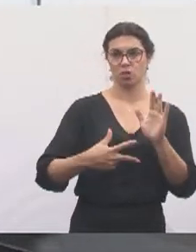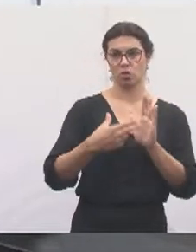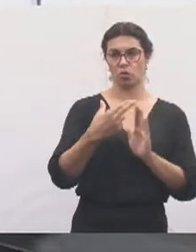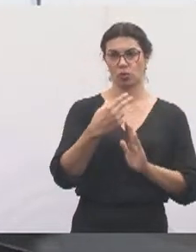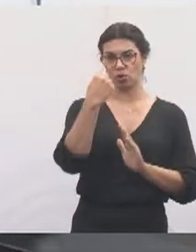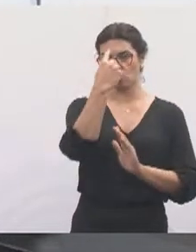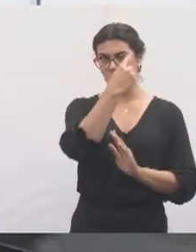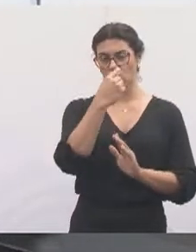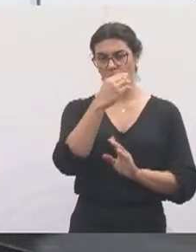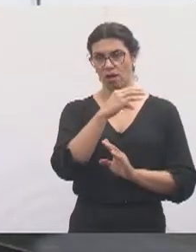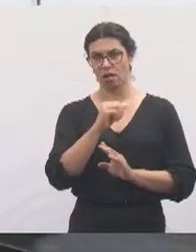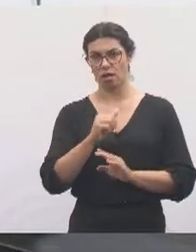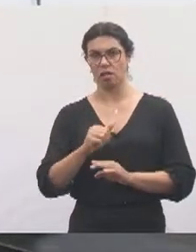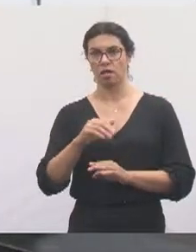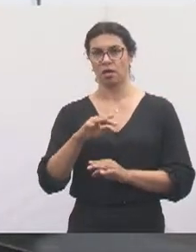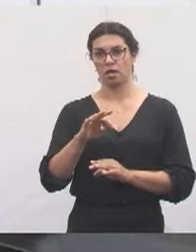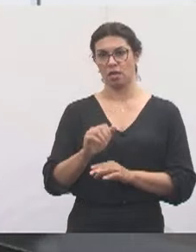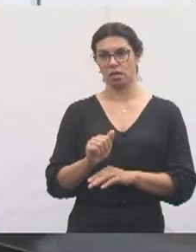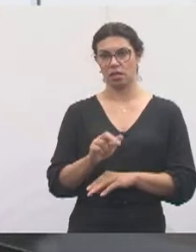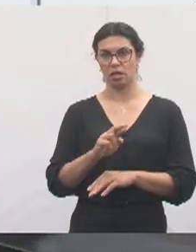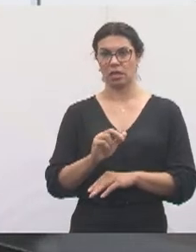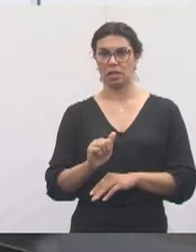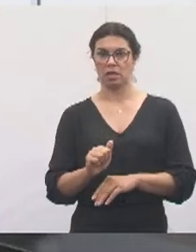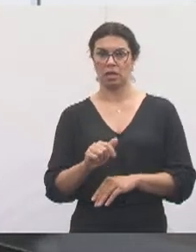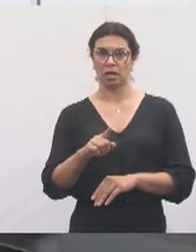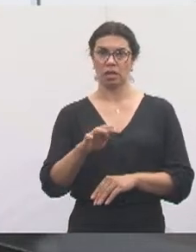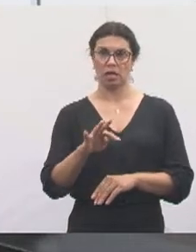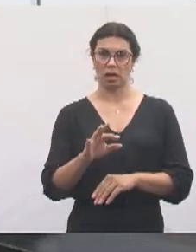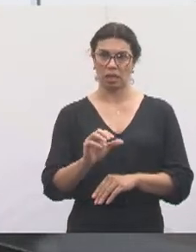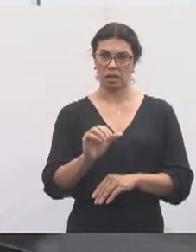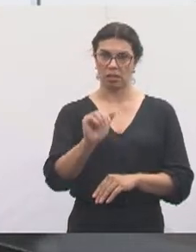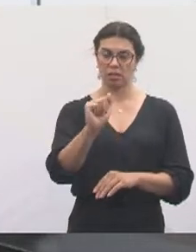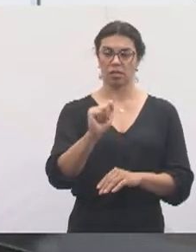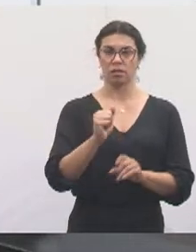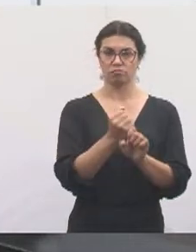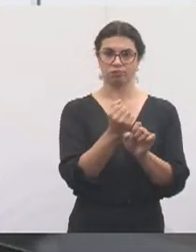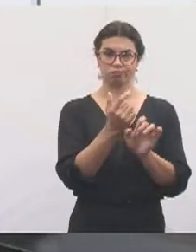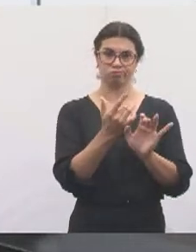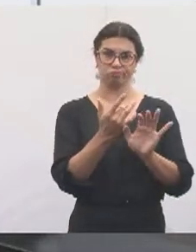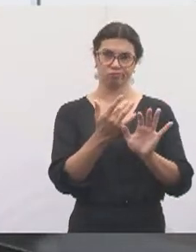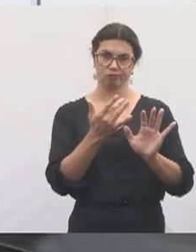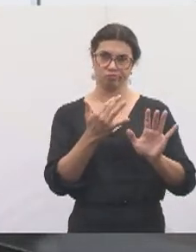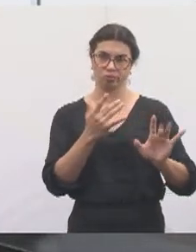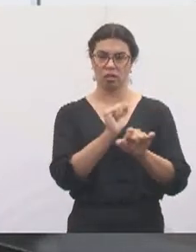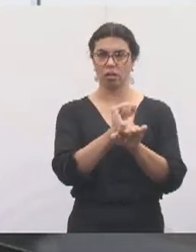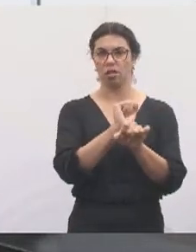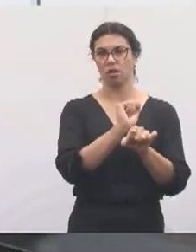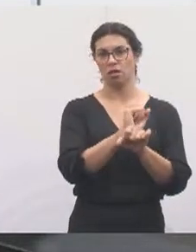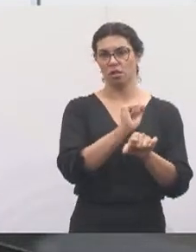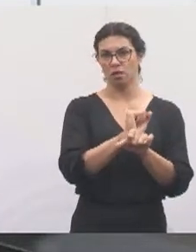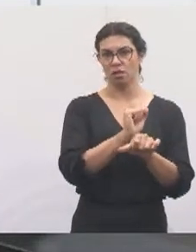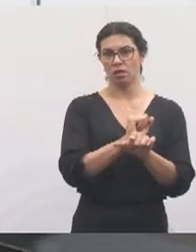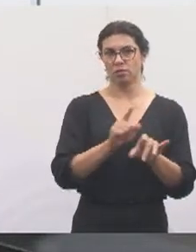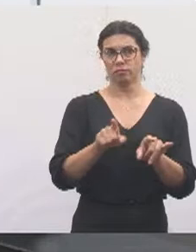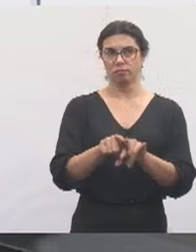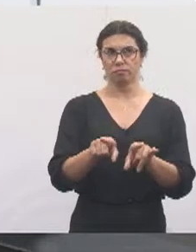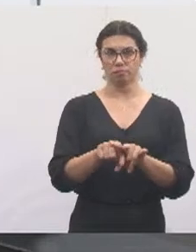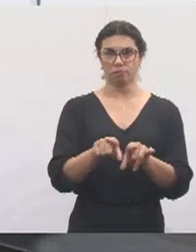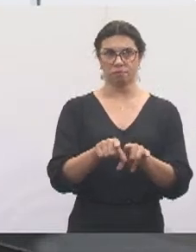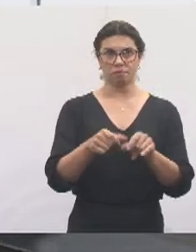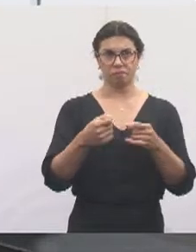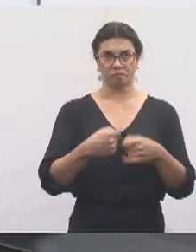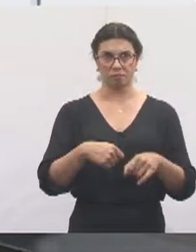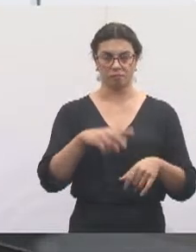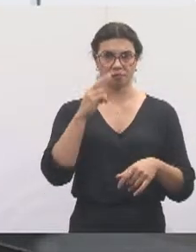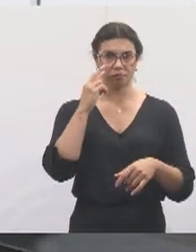que são agendadas de acordo com a ordem de fila de espera analisa-se o equipamento a concentração